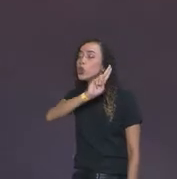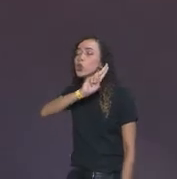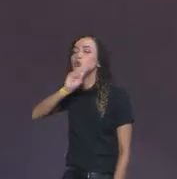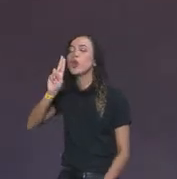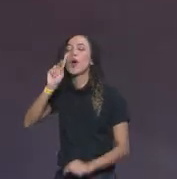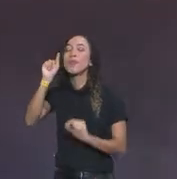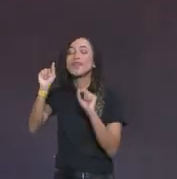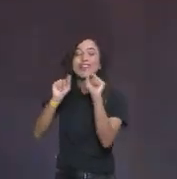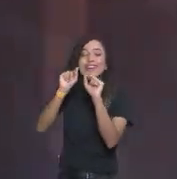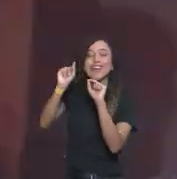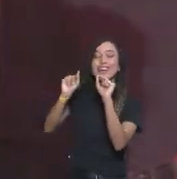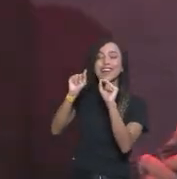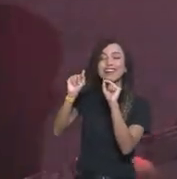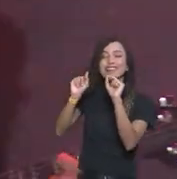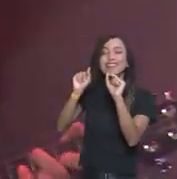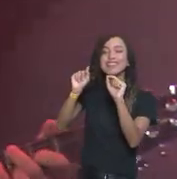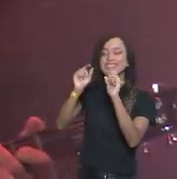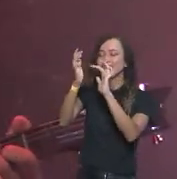nome é